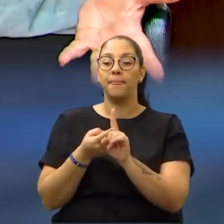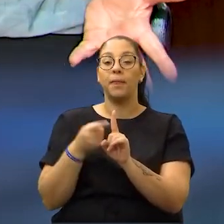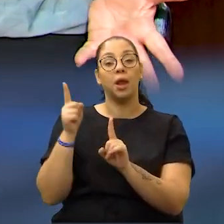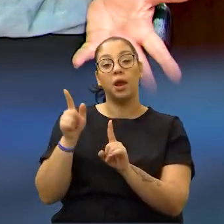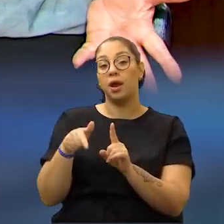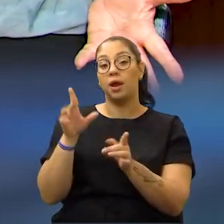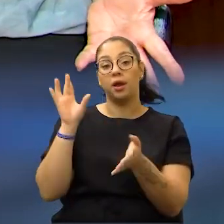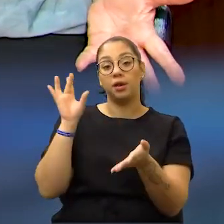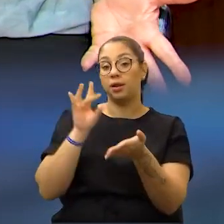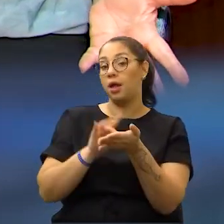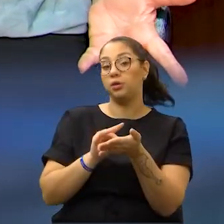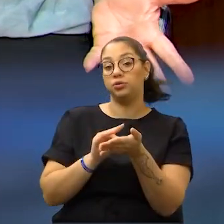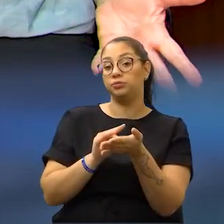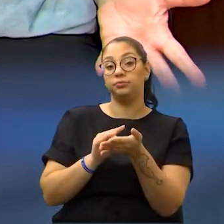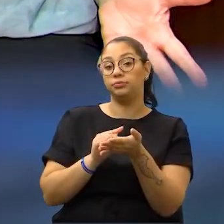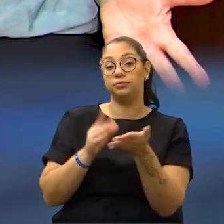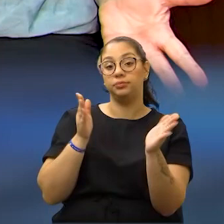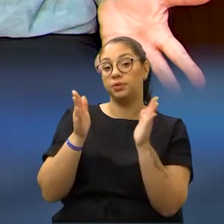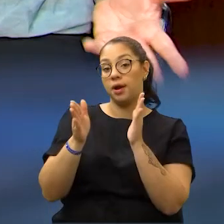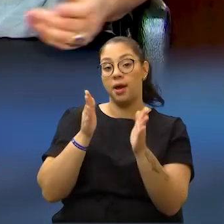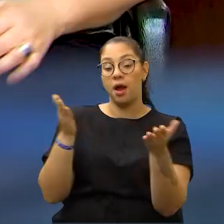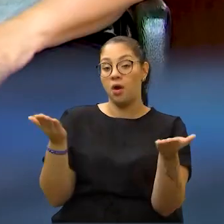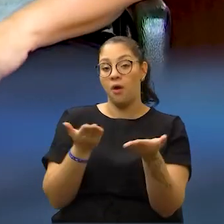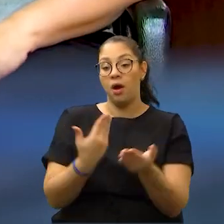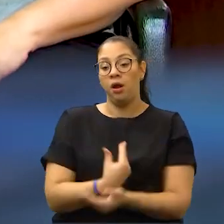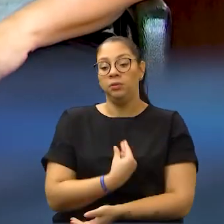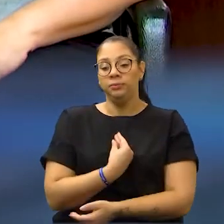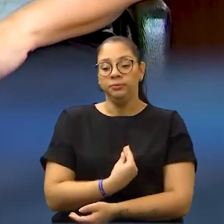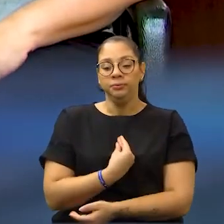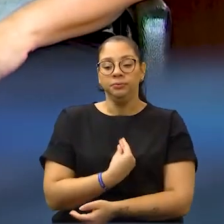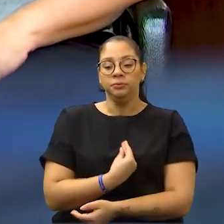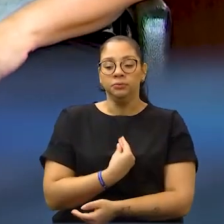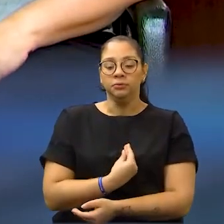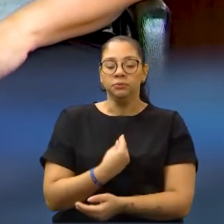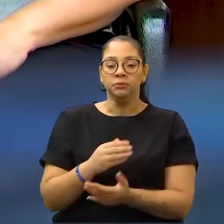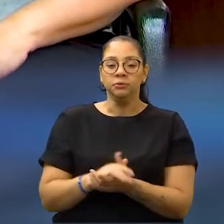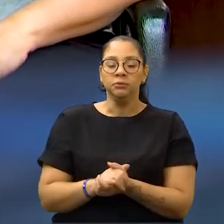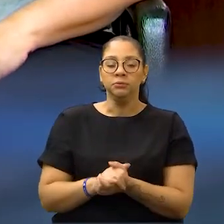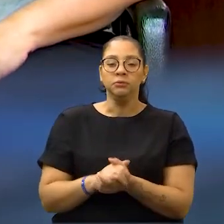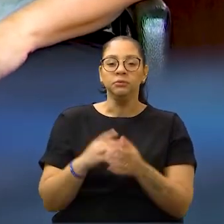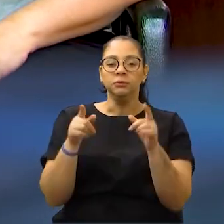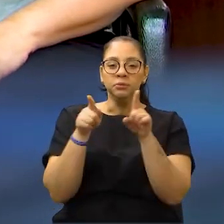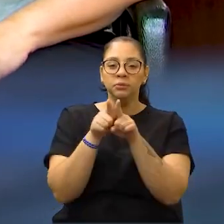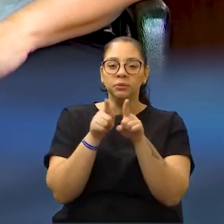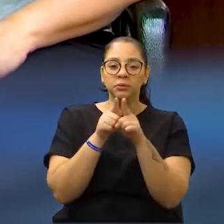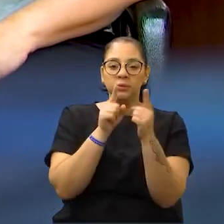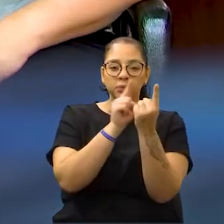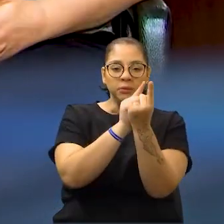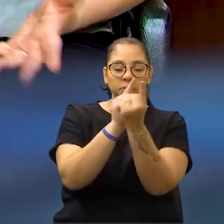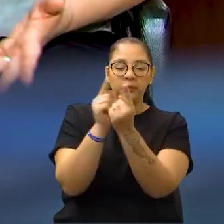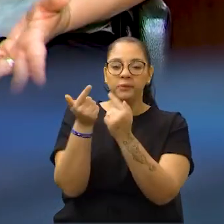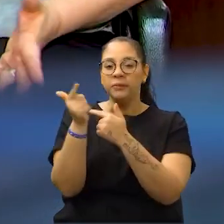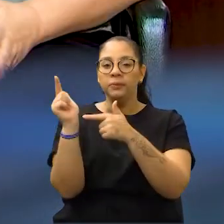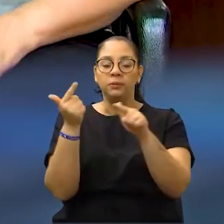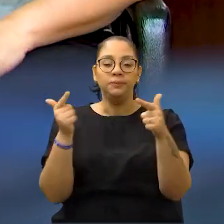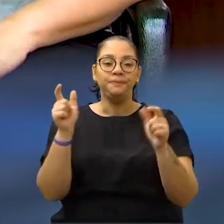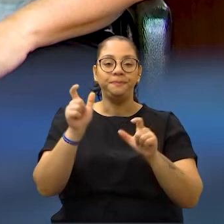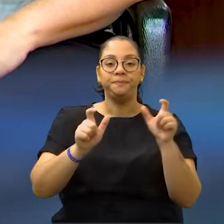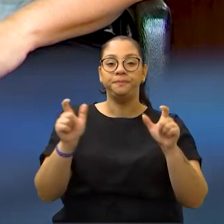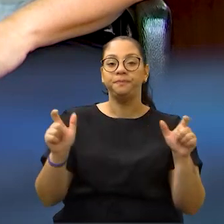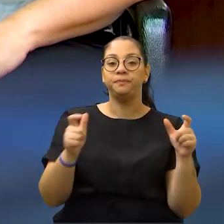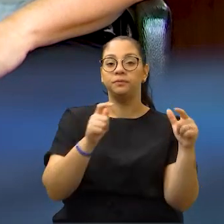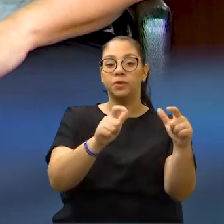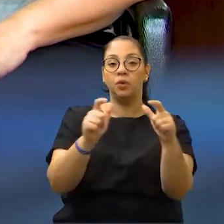Essa é a realidade dos tempos, né, que nós vivemos. Também atendemos outras pessoas de